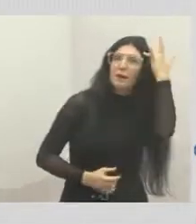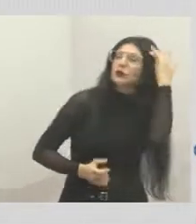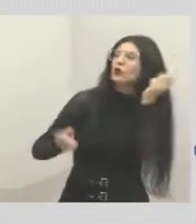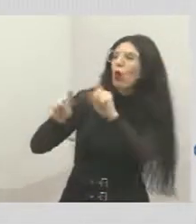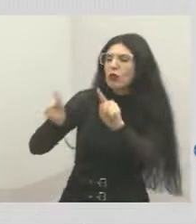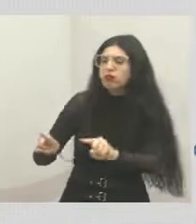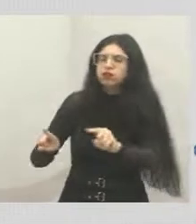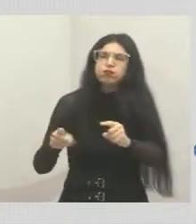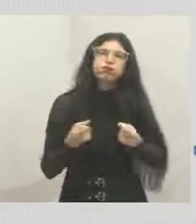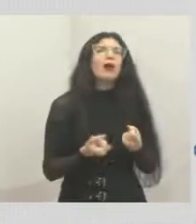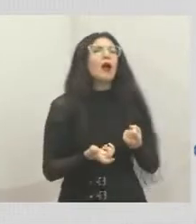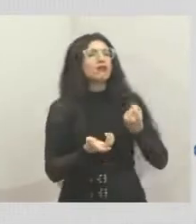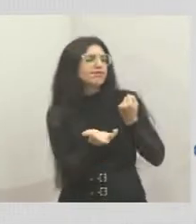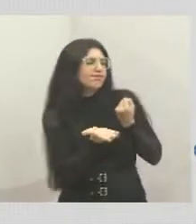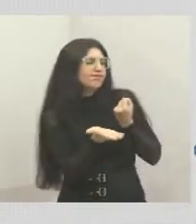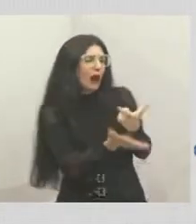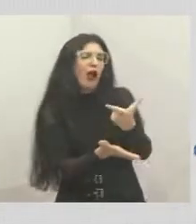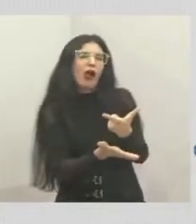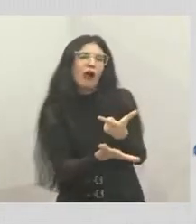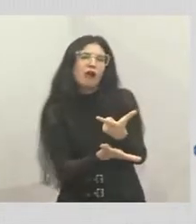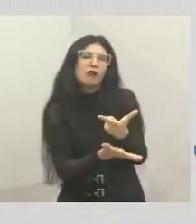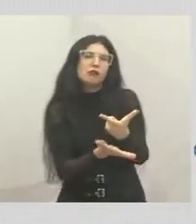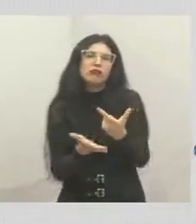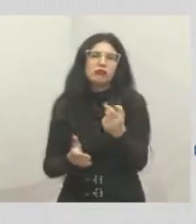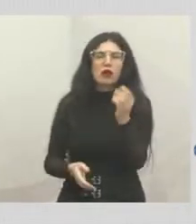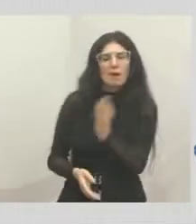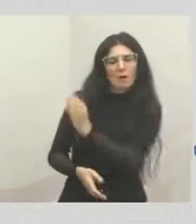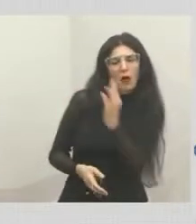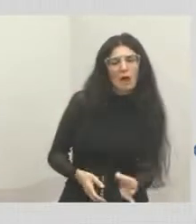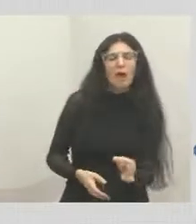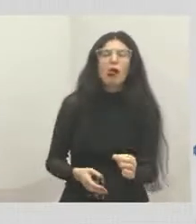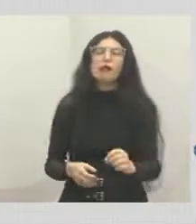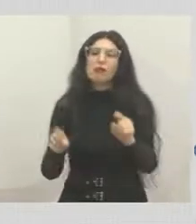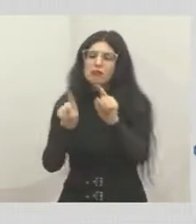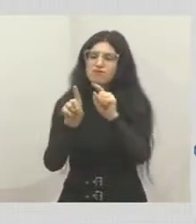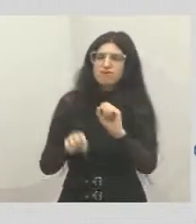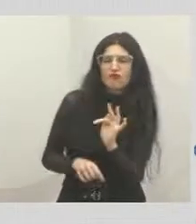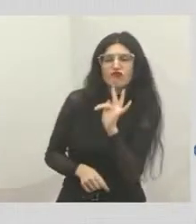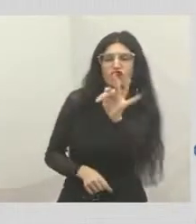de previdência, no montante de